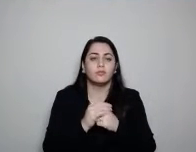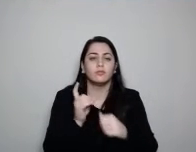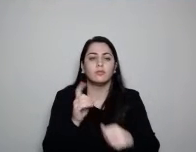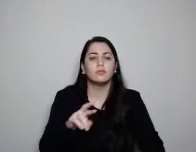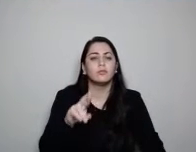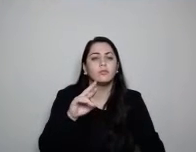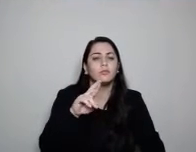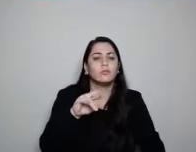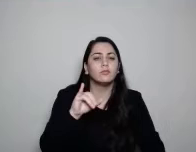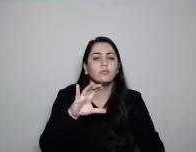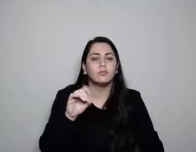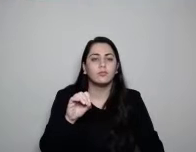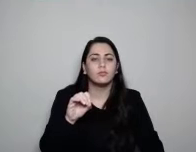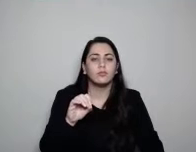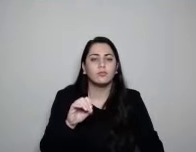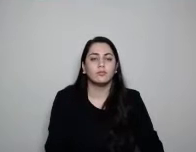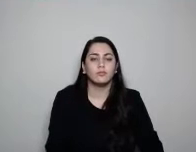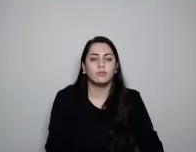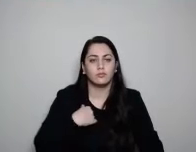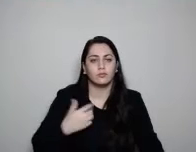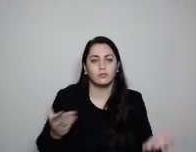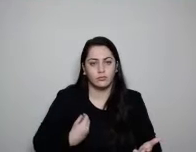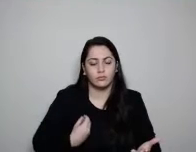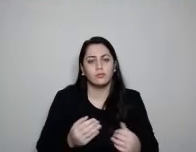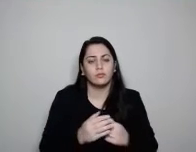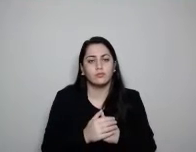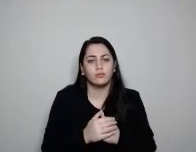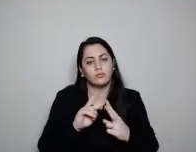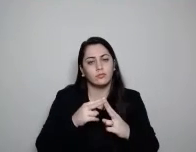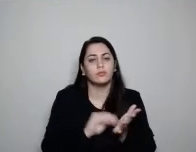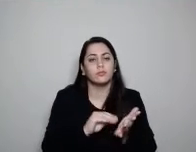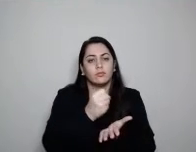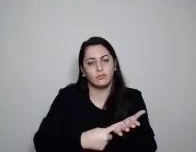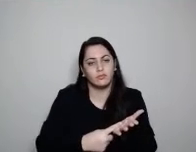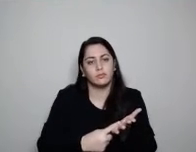a juntada do contrato firmado entre as partes, que comprova a